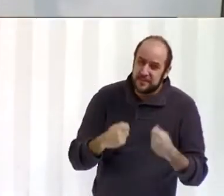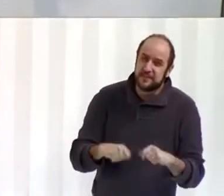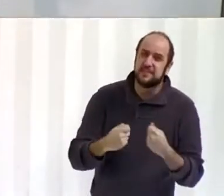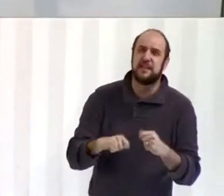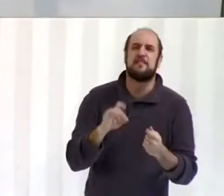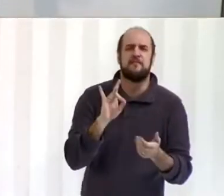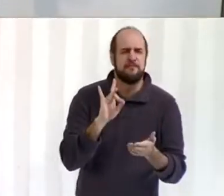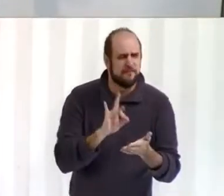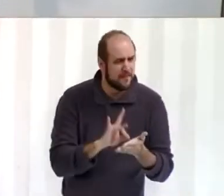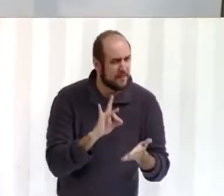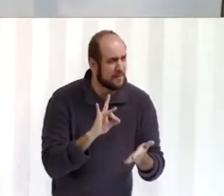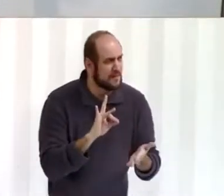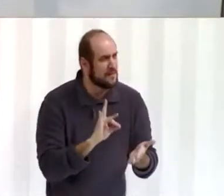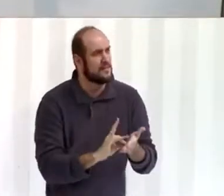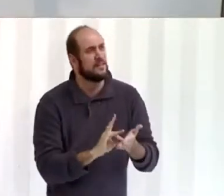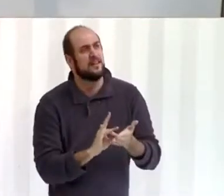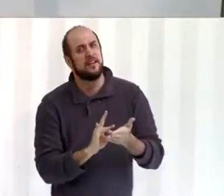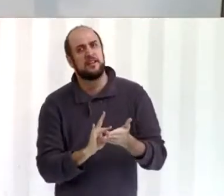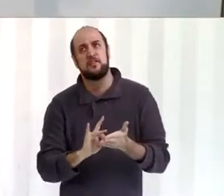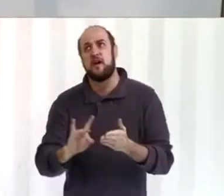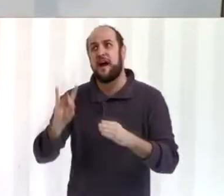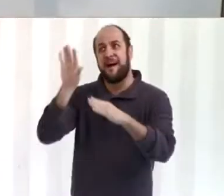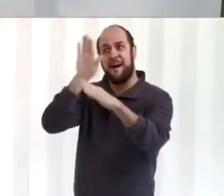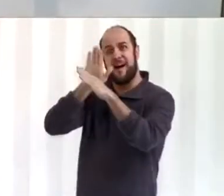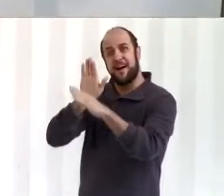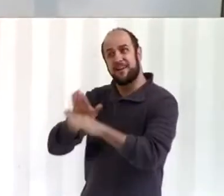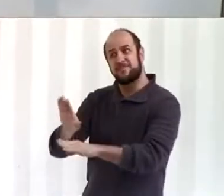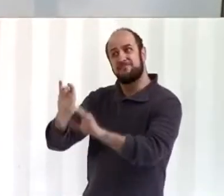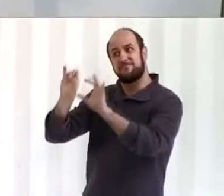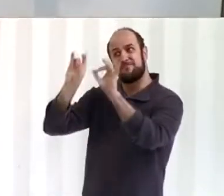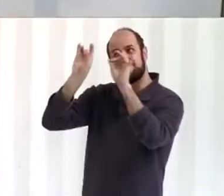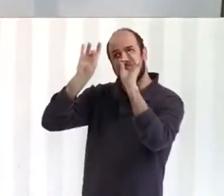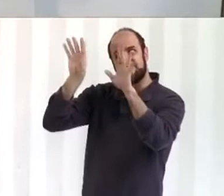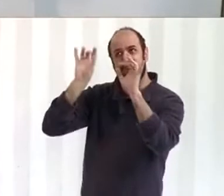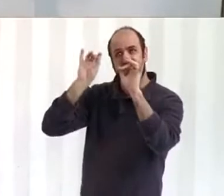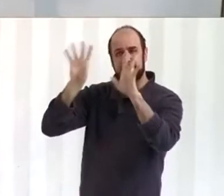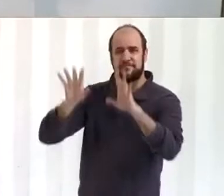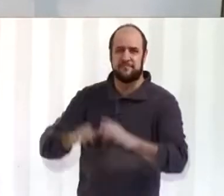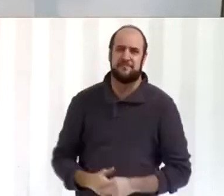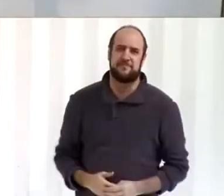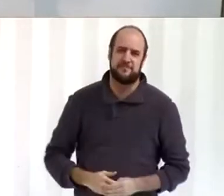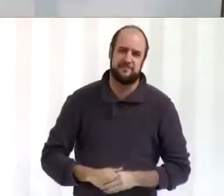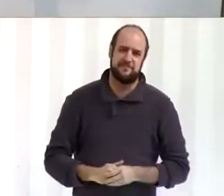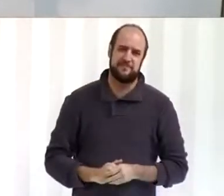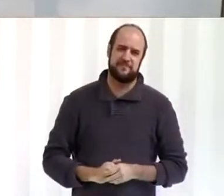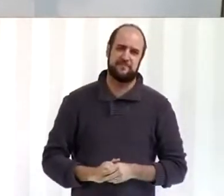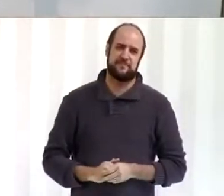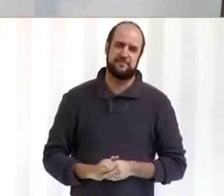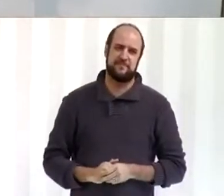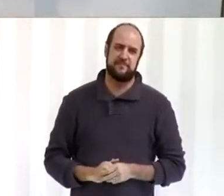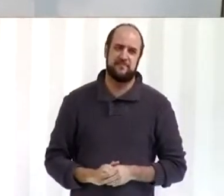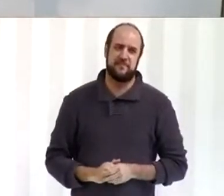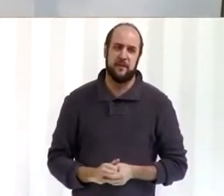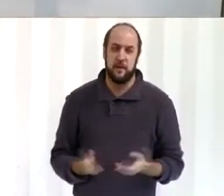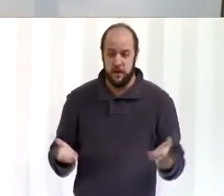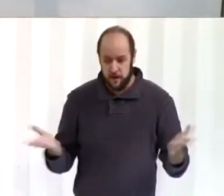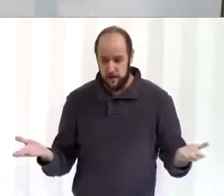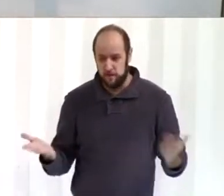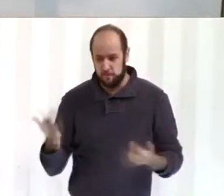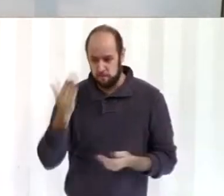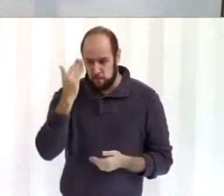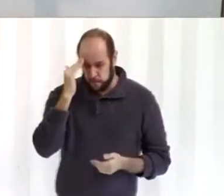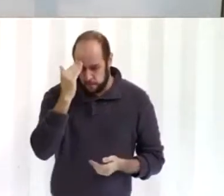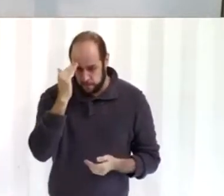portanto, de uma providência maior ali. E aí eu entendo que